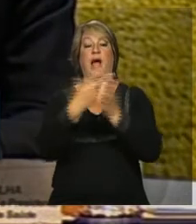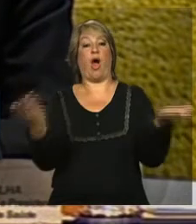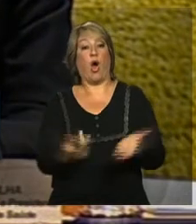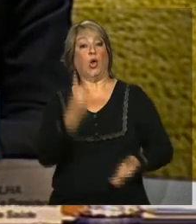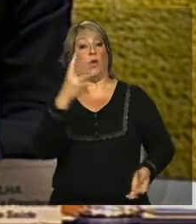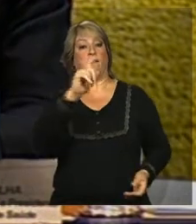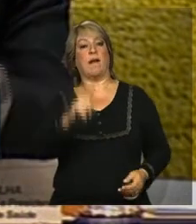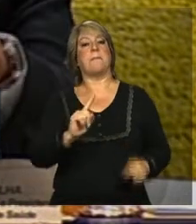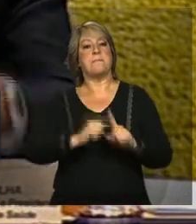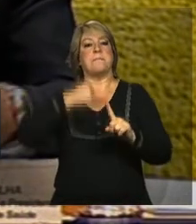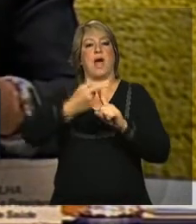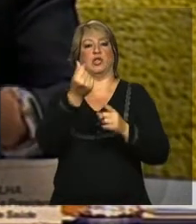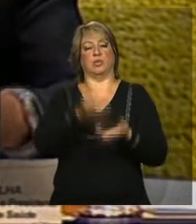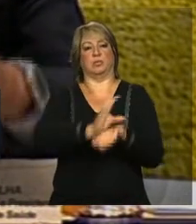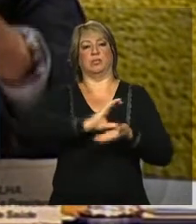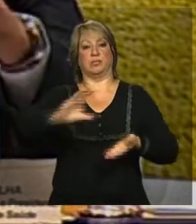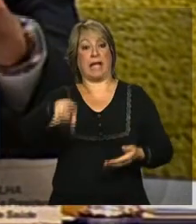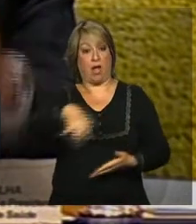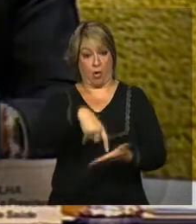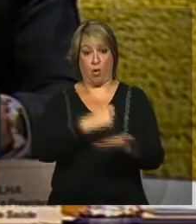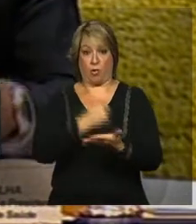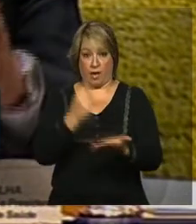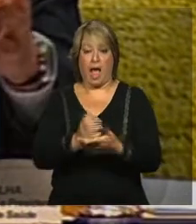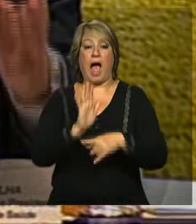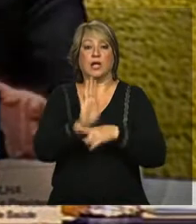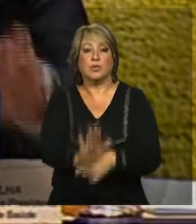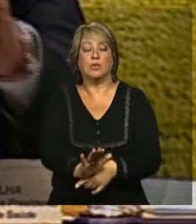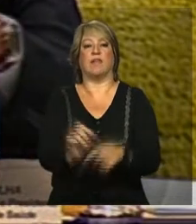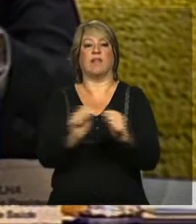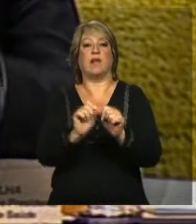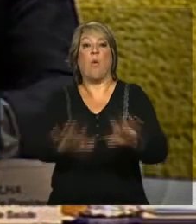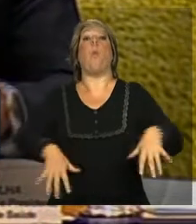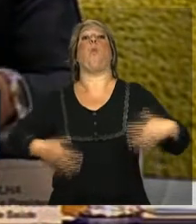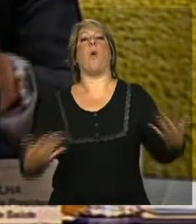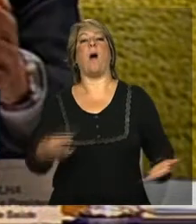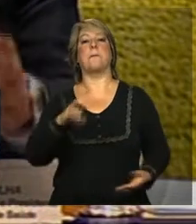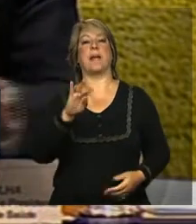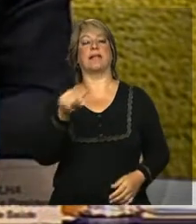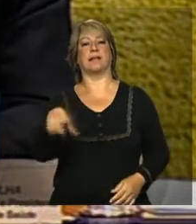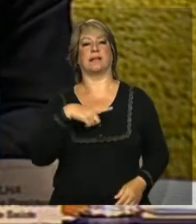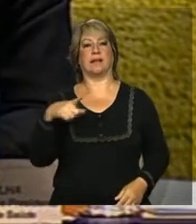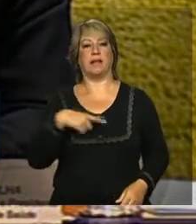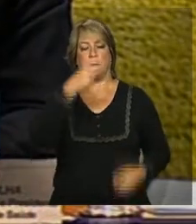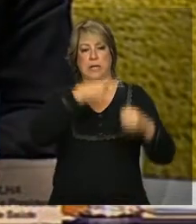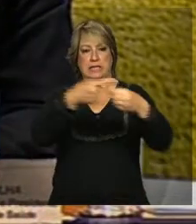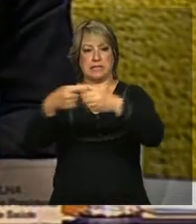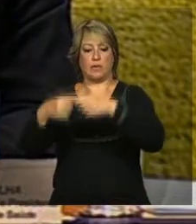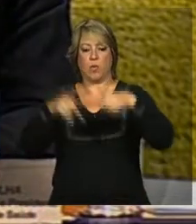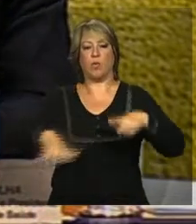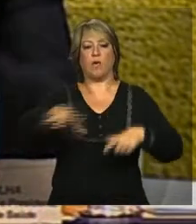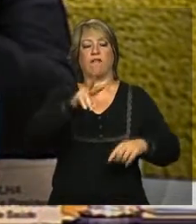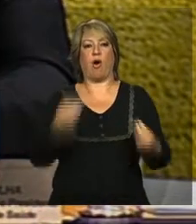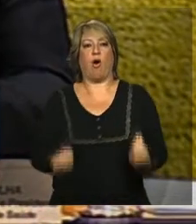colocando duas vezes mais recursos Esse contrato ajuda acertar Qual que é a meta e aqueles municípios aquele estado e aquela